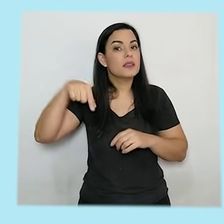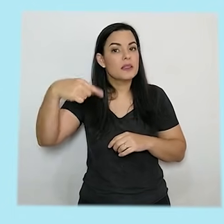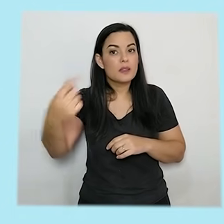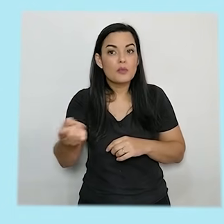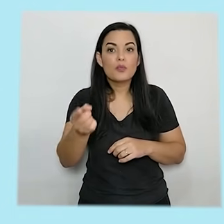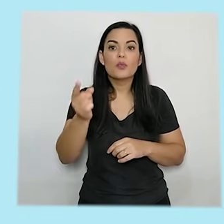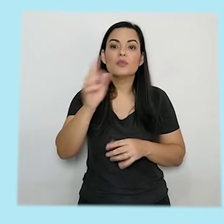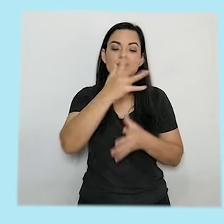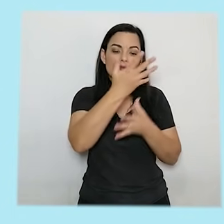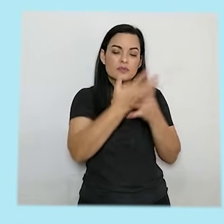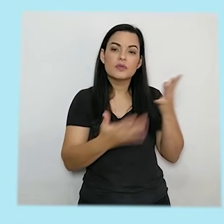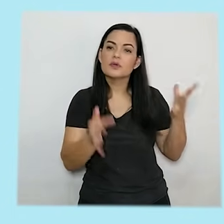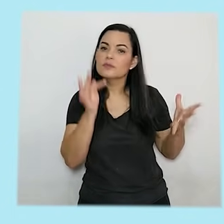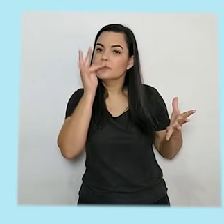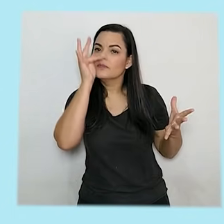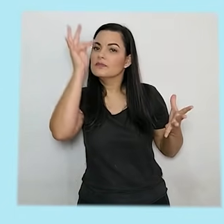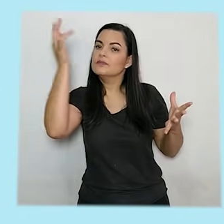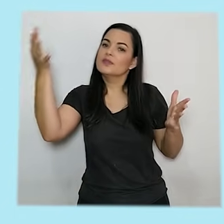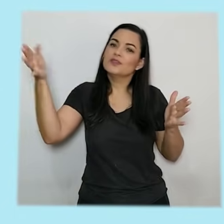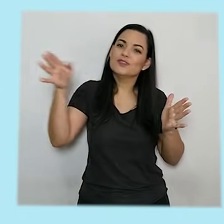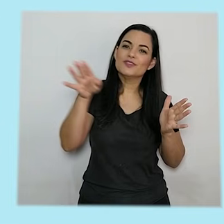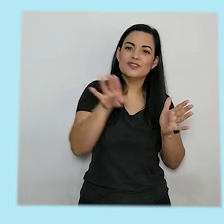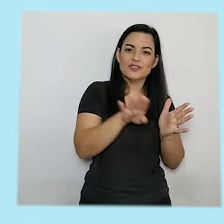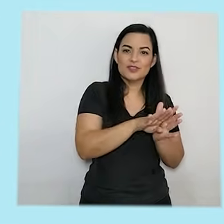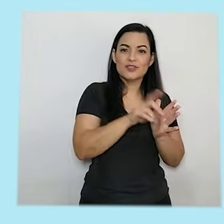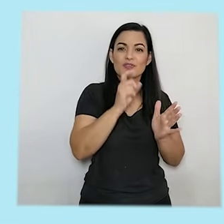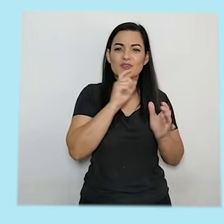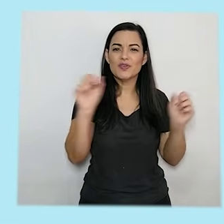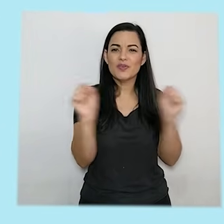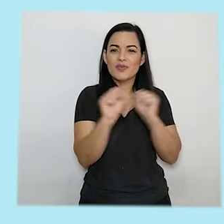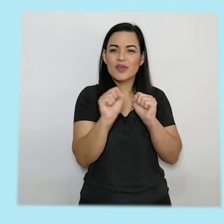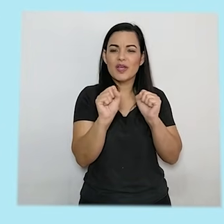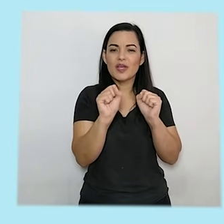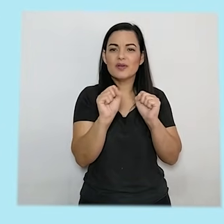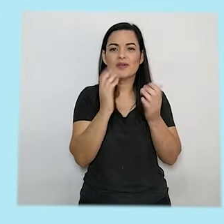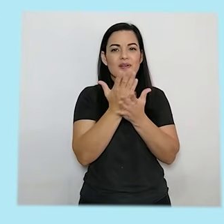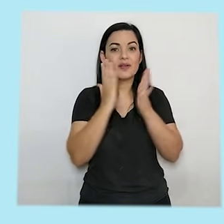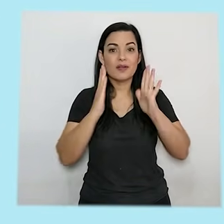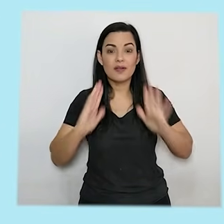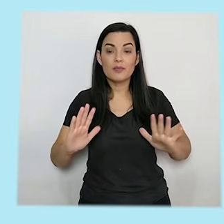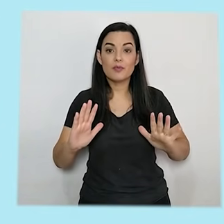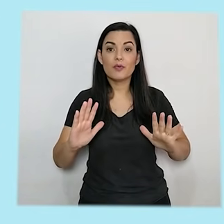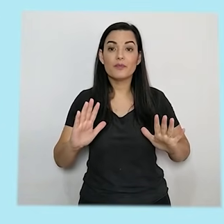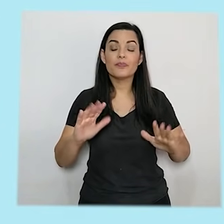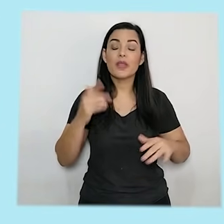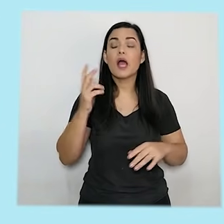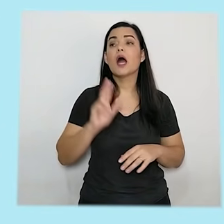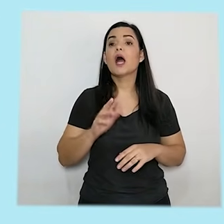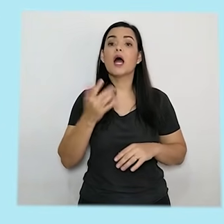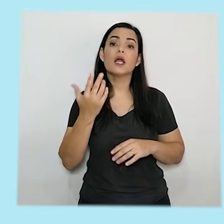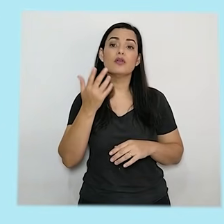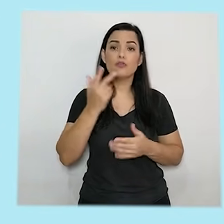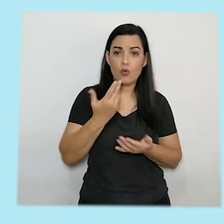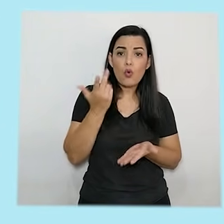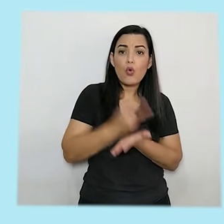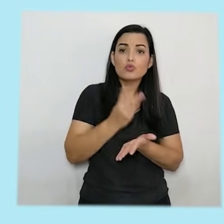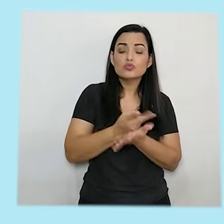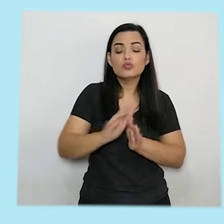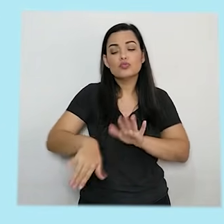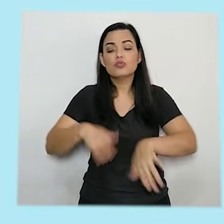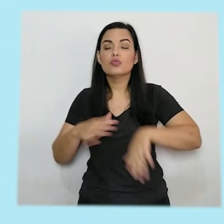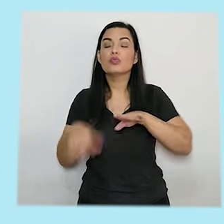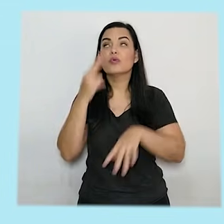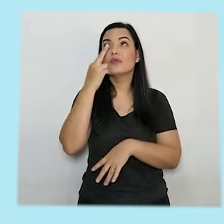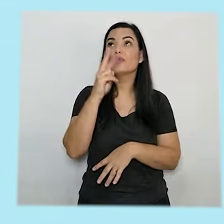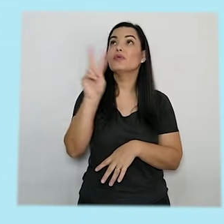voavam muitas aves. Um dia, observando-as, o patinho sentiu um